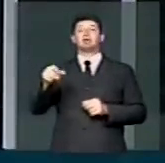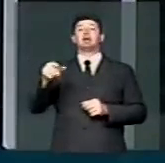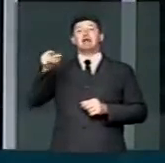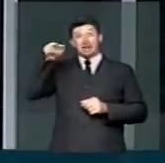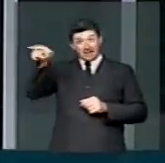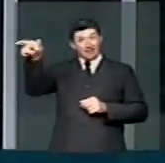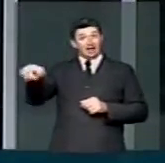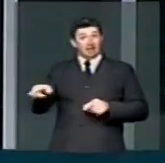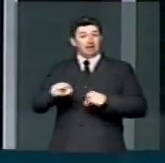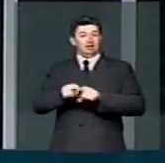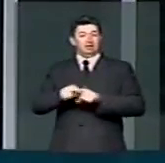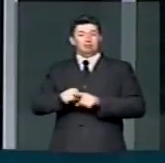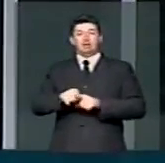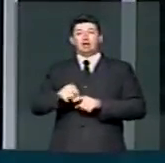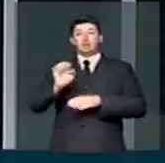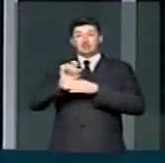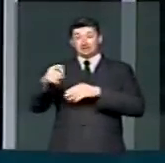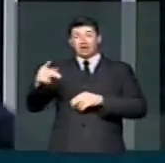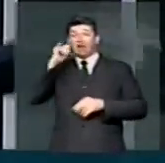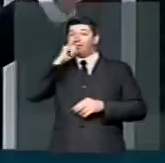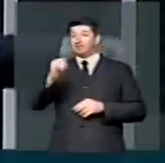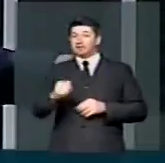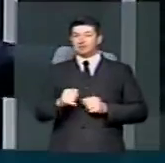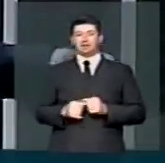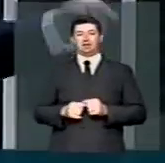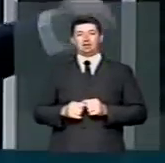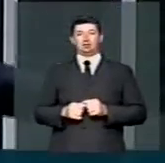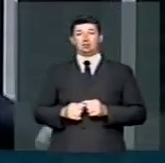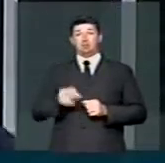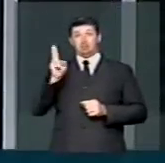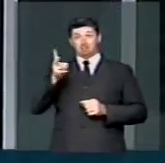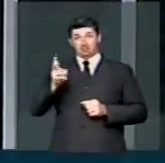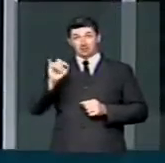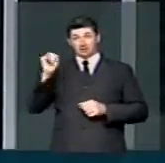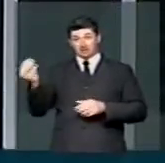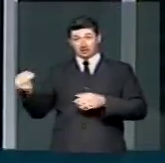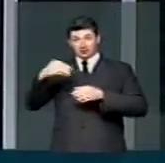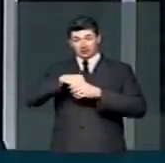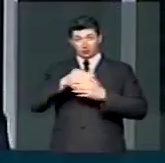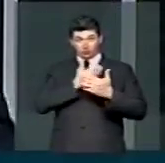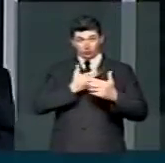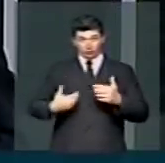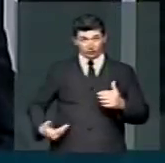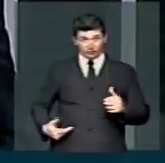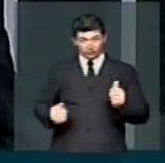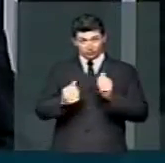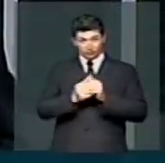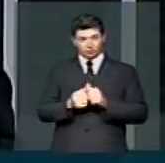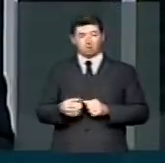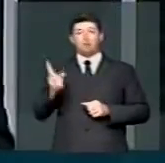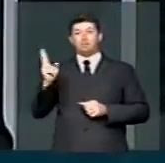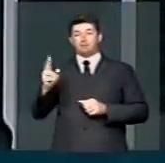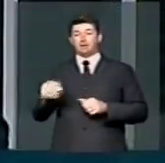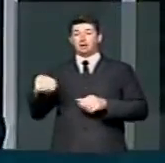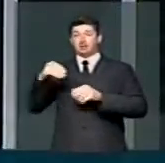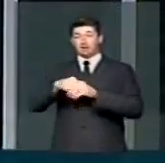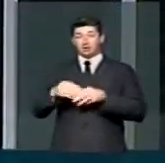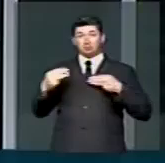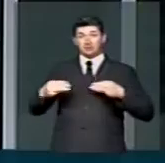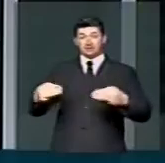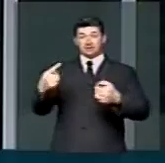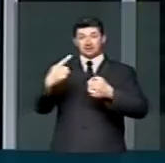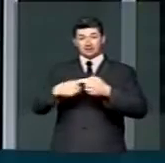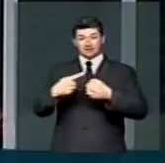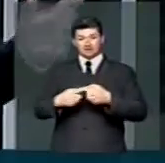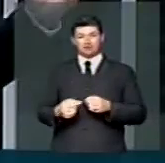estado já anunciaram que, mesmo estando no governo, mesmo estando à frente do Ministério das